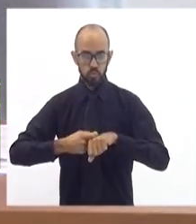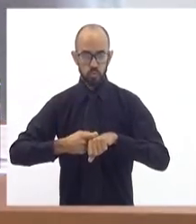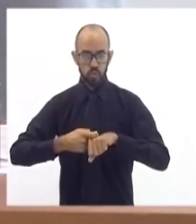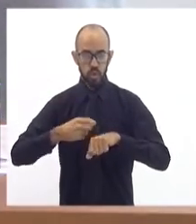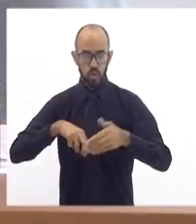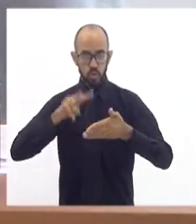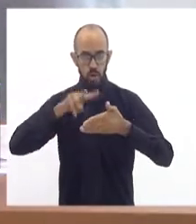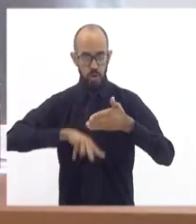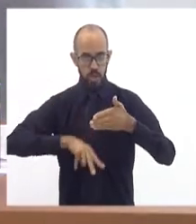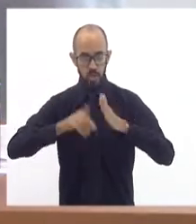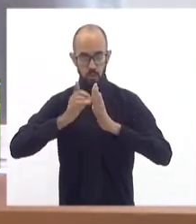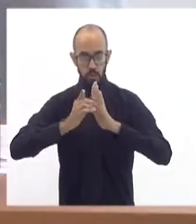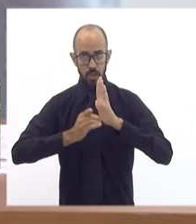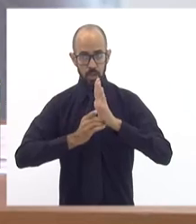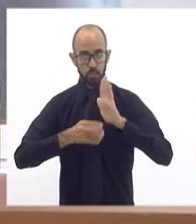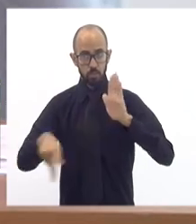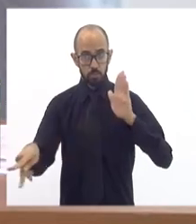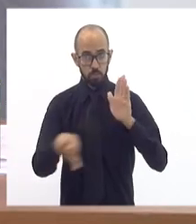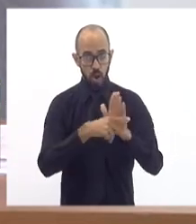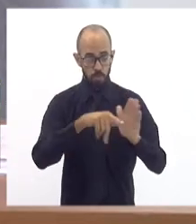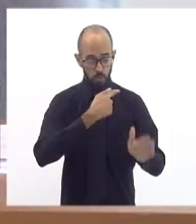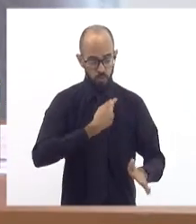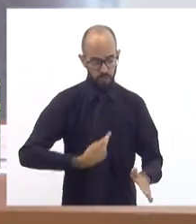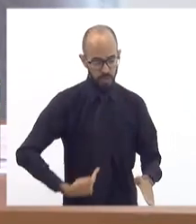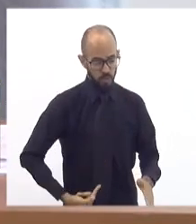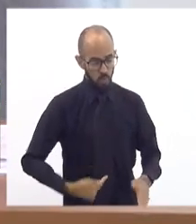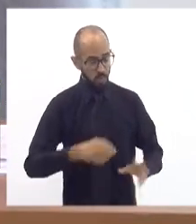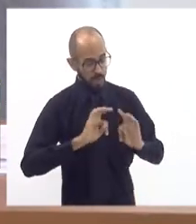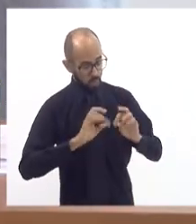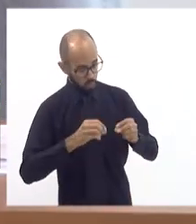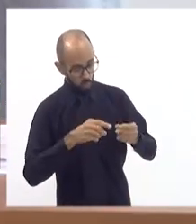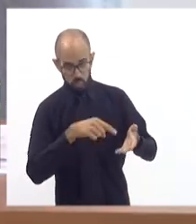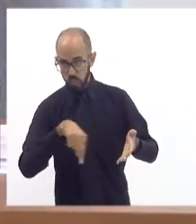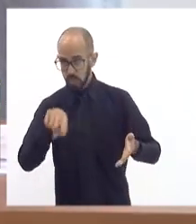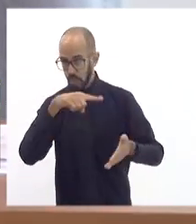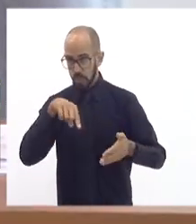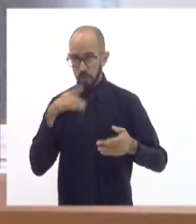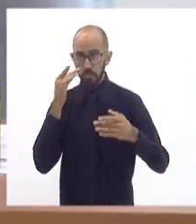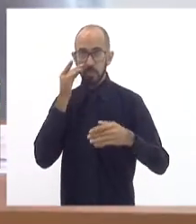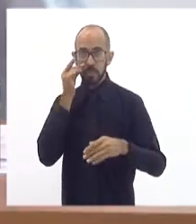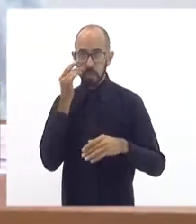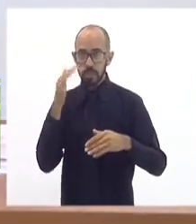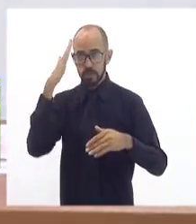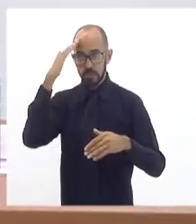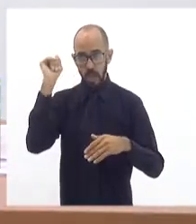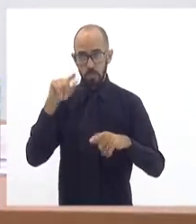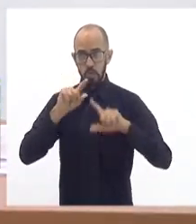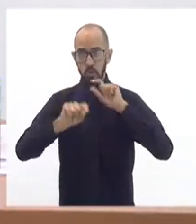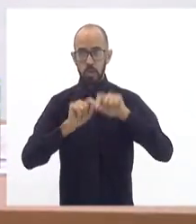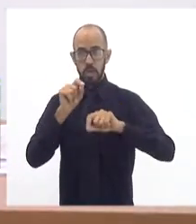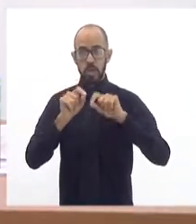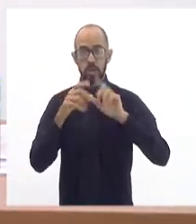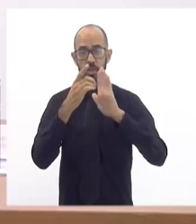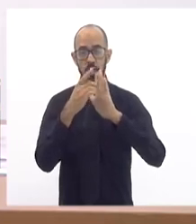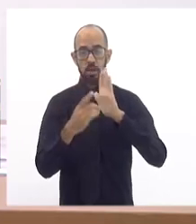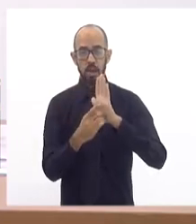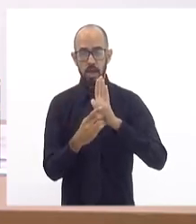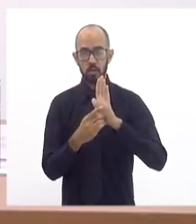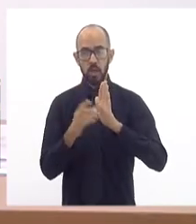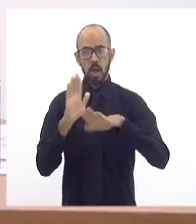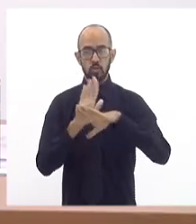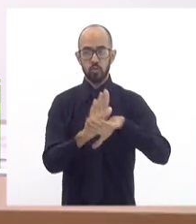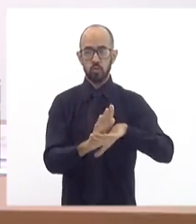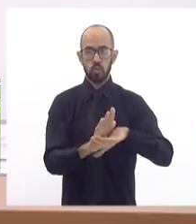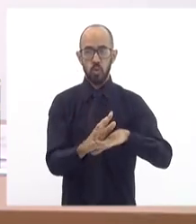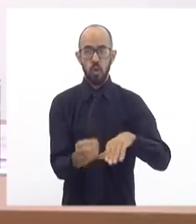do Decreto emitido pelo Governador para que todos que estão aqui presente possam tomar conhecimento que esse decreto aqui ajudou a